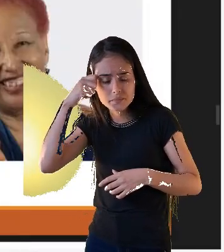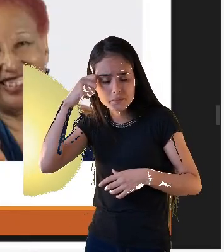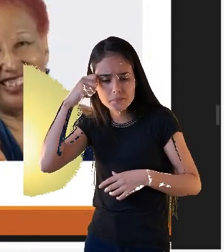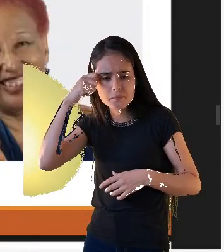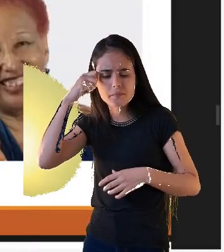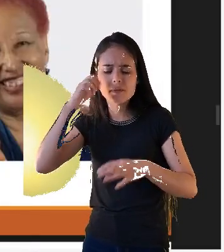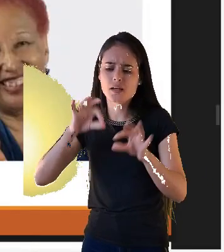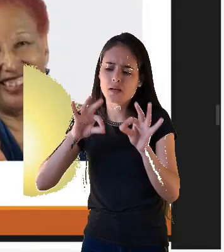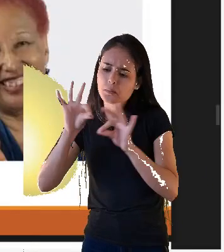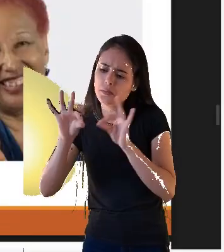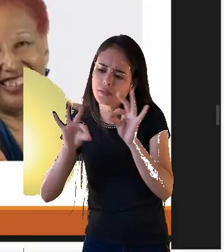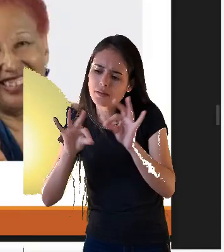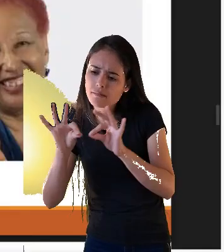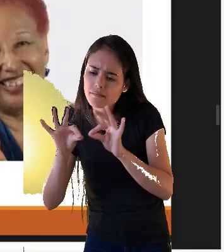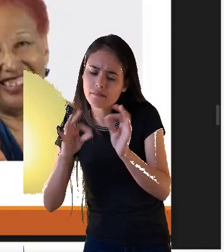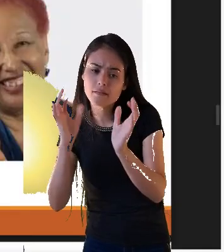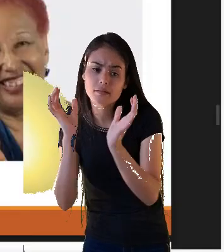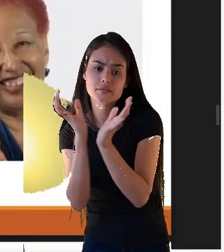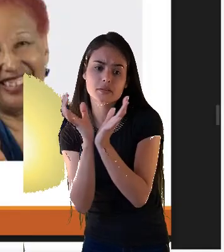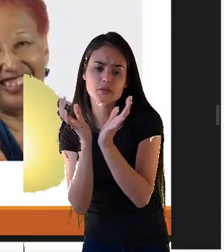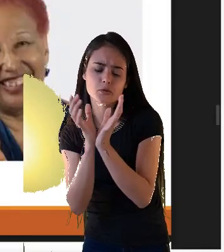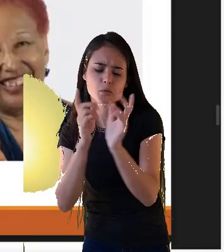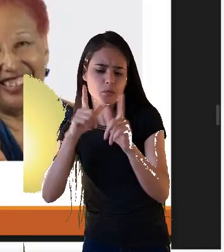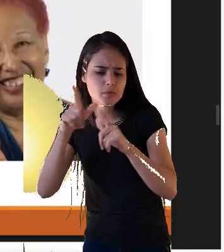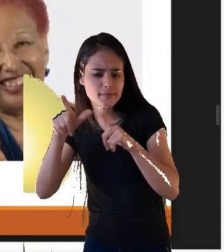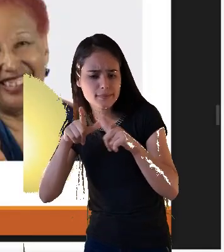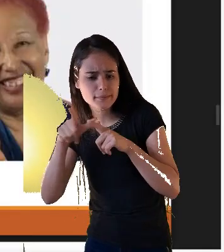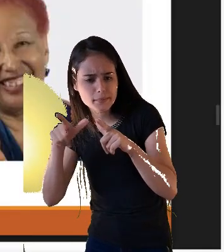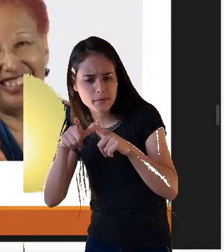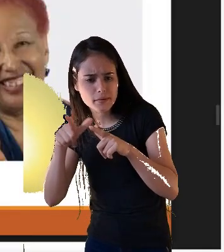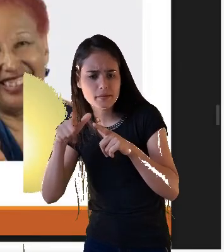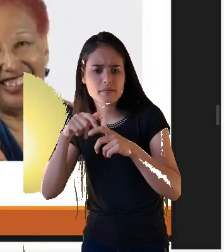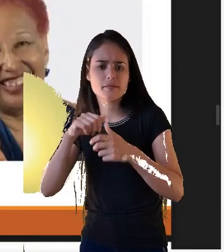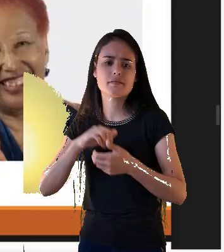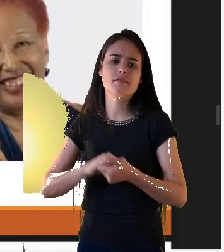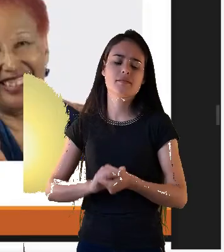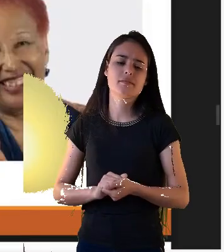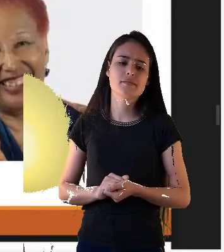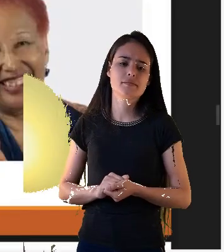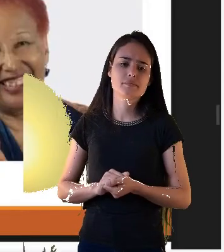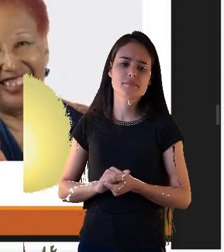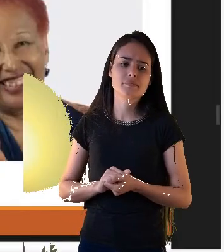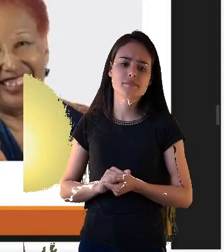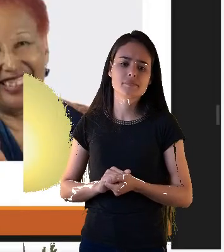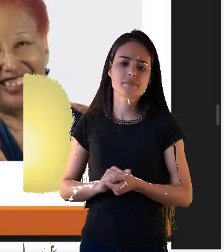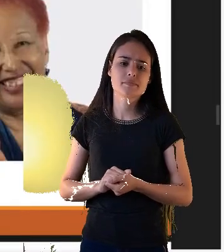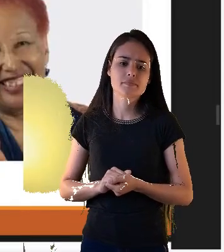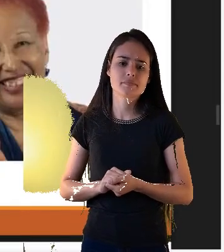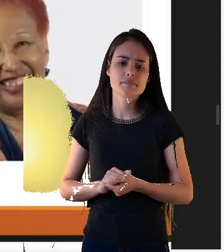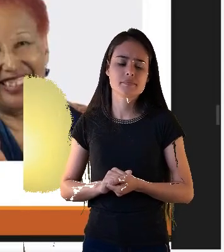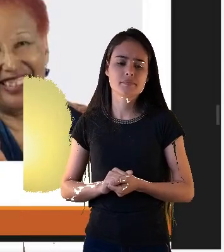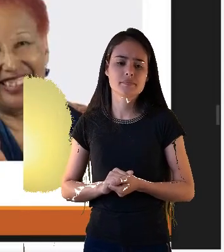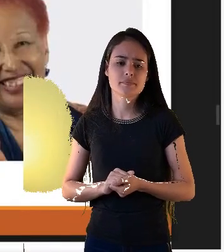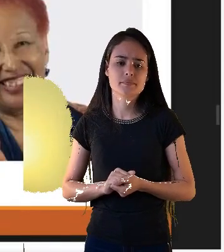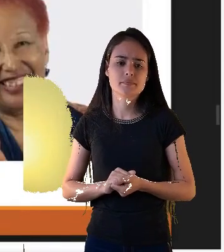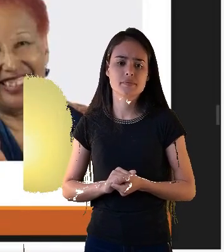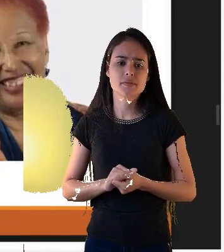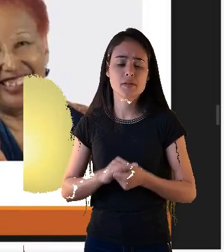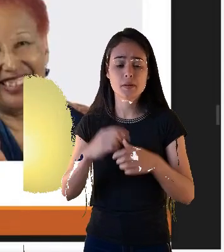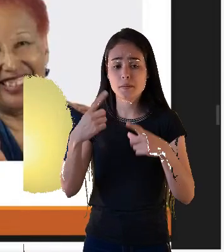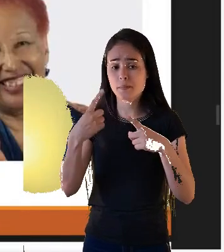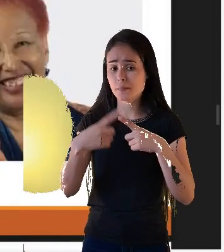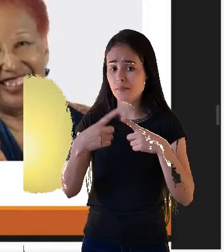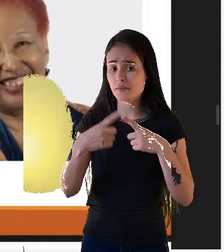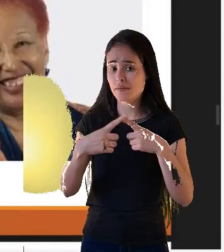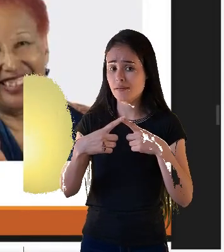sentido de indicar pessoas, de organizar, né? E até hoje dentro do Ministério da Educação, dentro